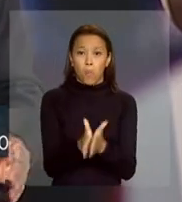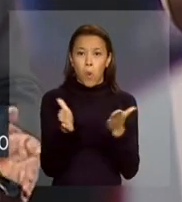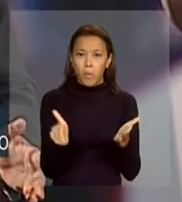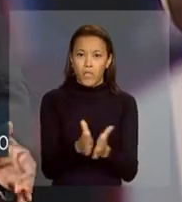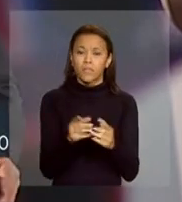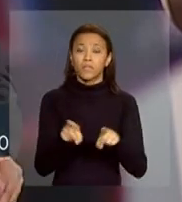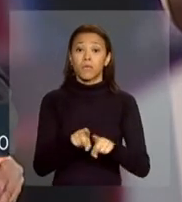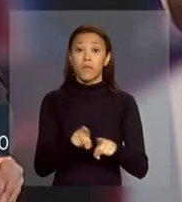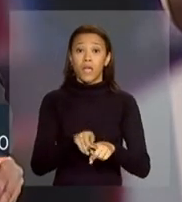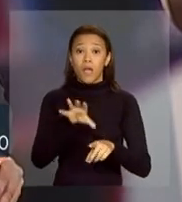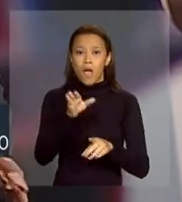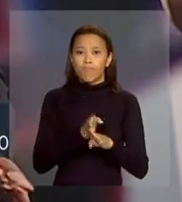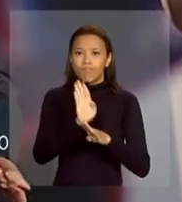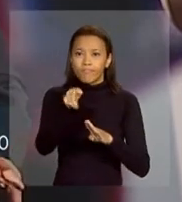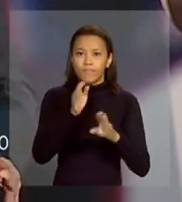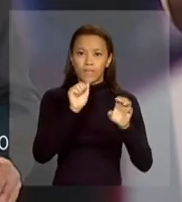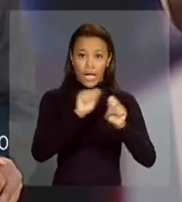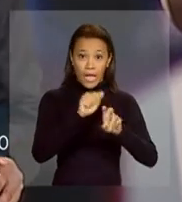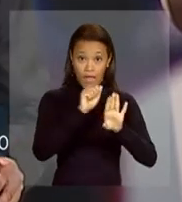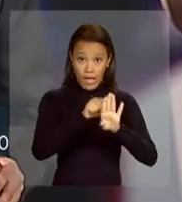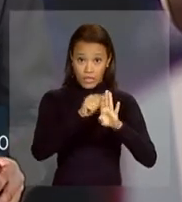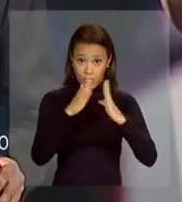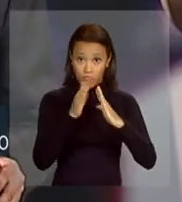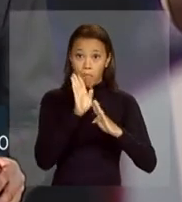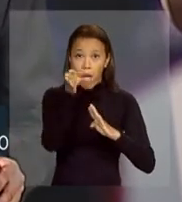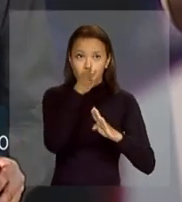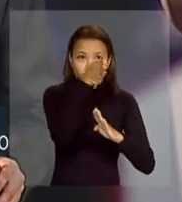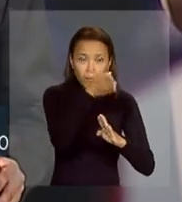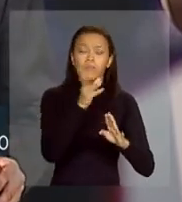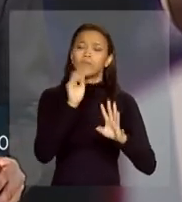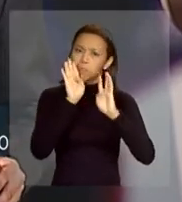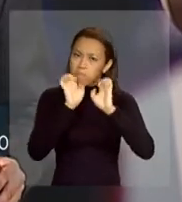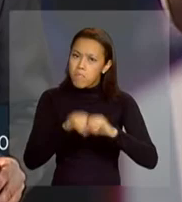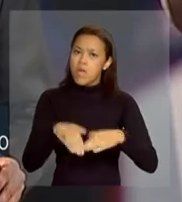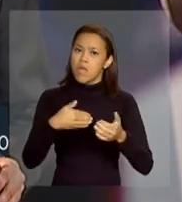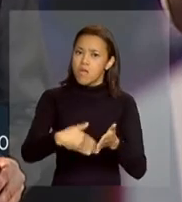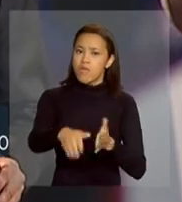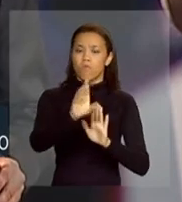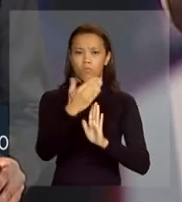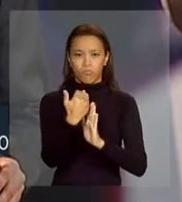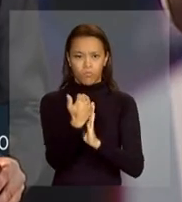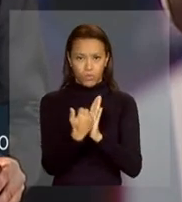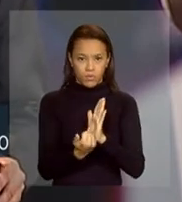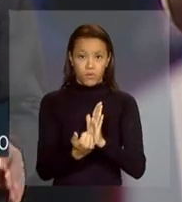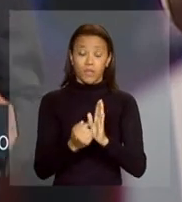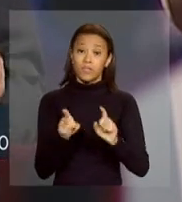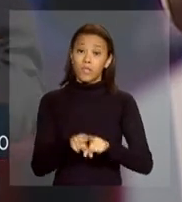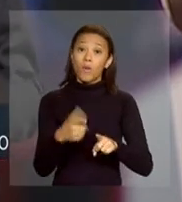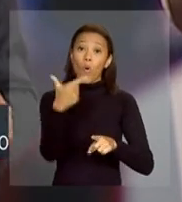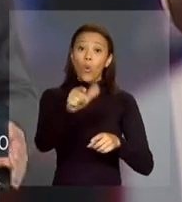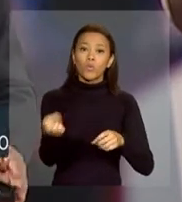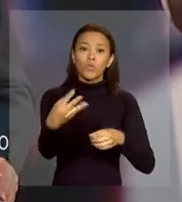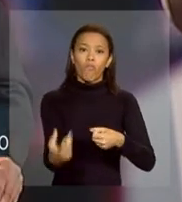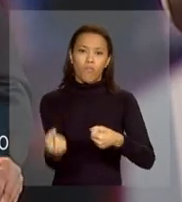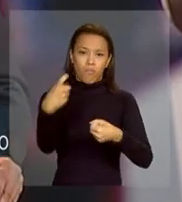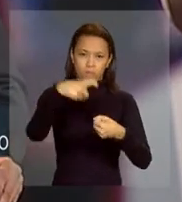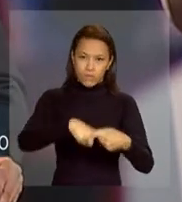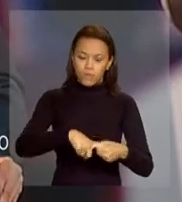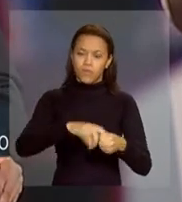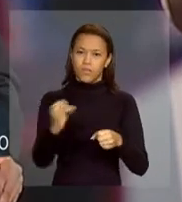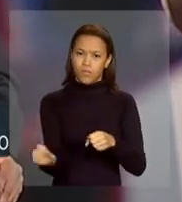também caminha e hoje celebramos mais uma outra grande parceria a greve